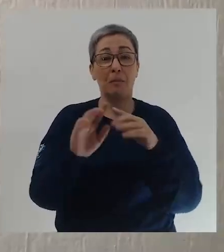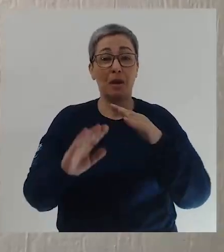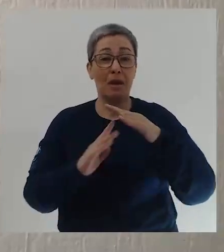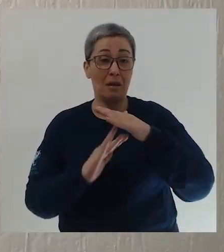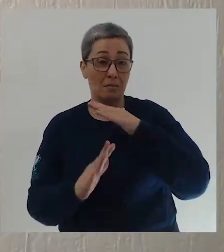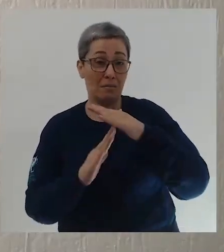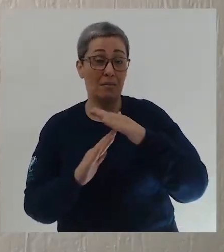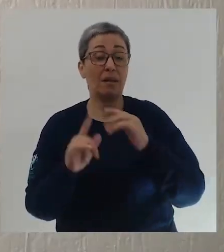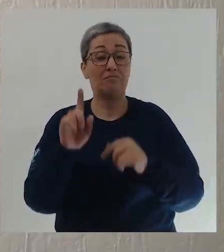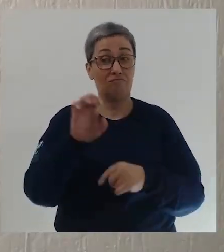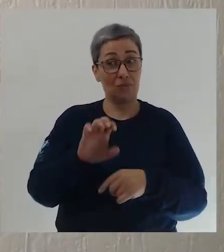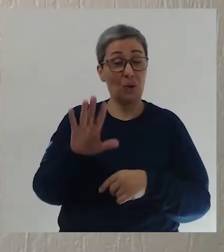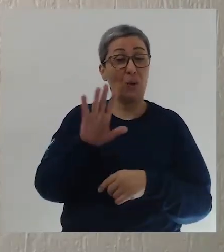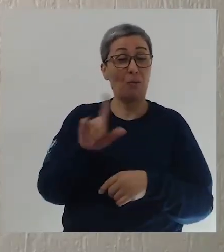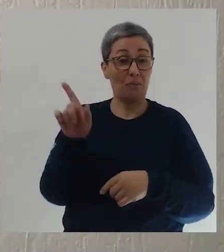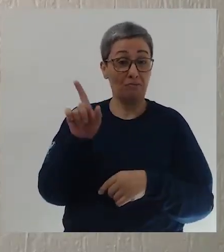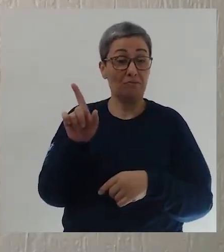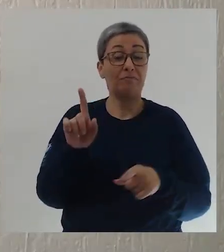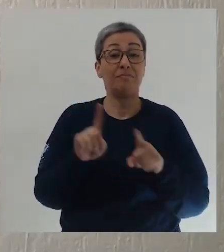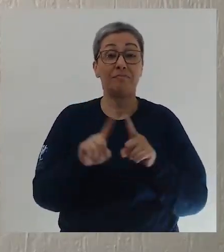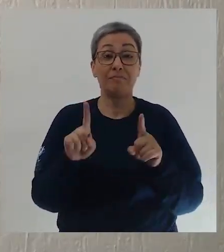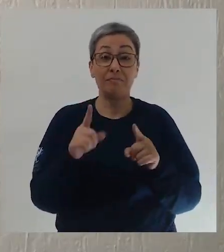inclusive imigrantes europeus.